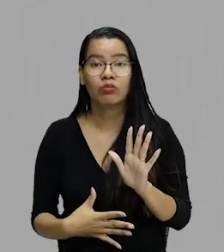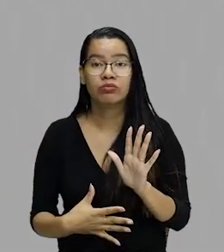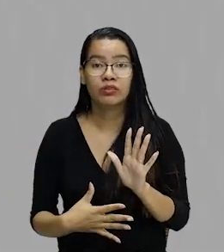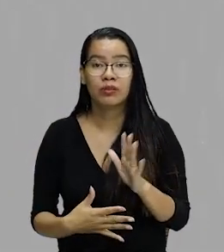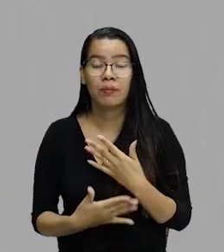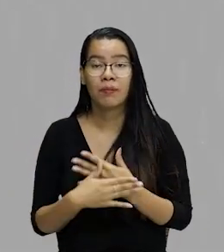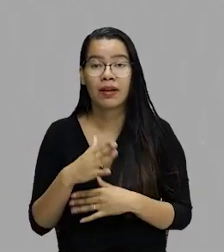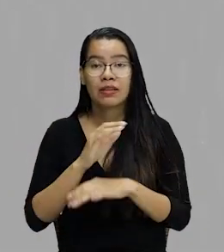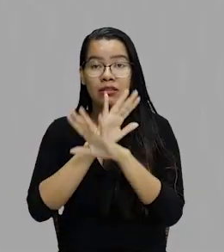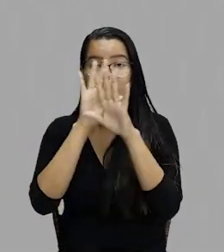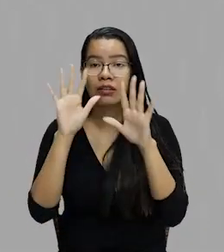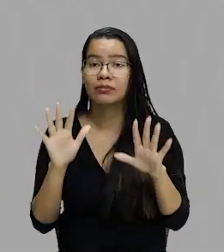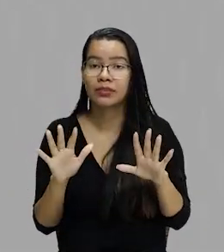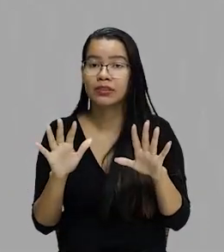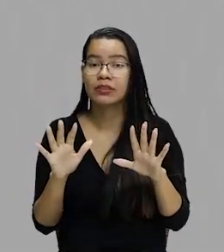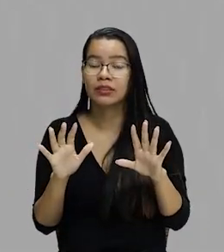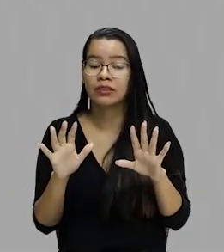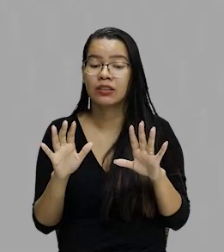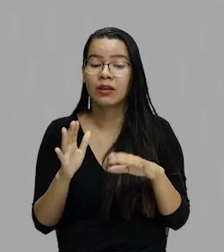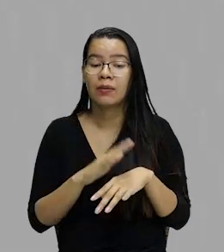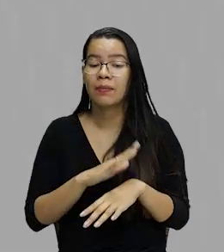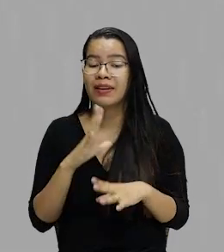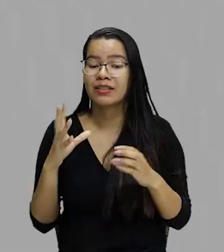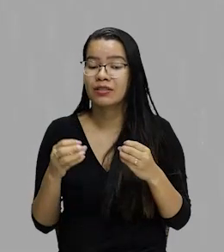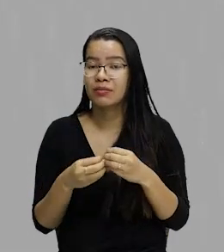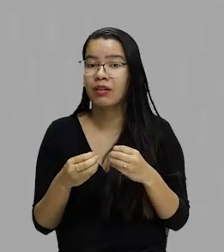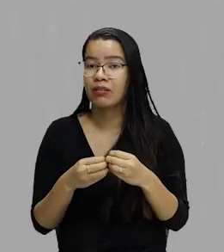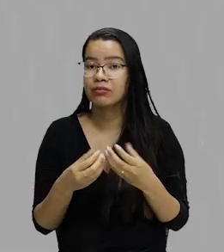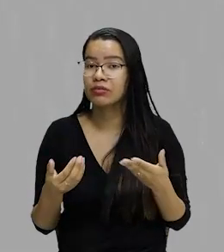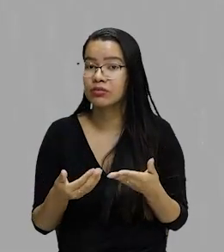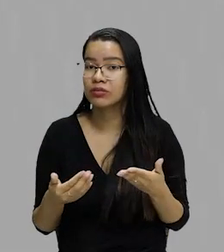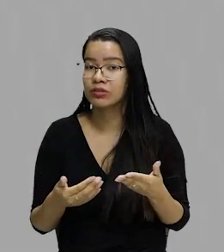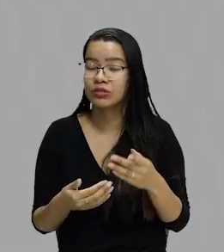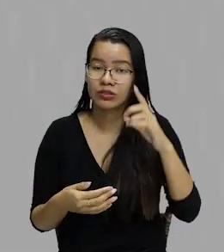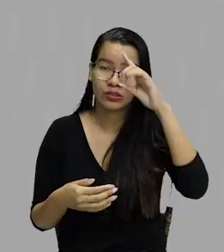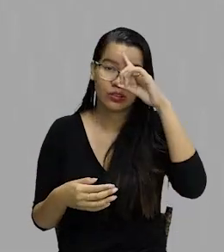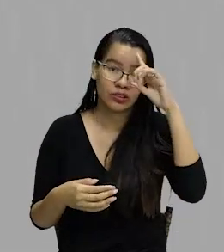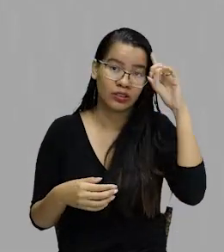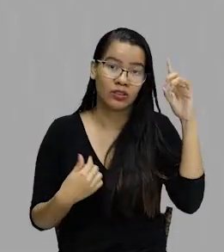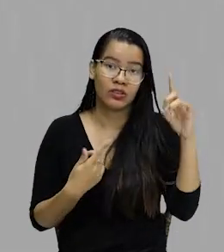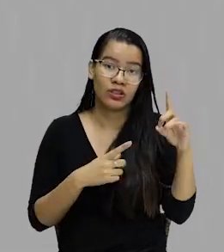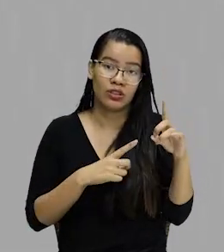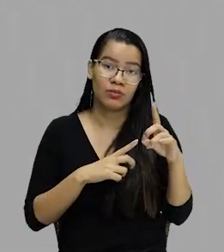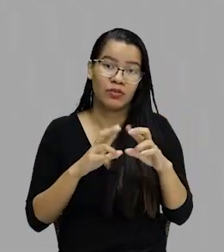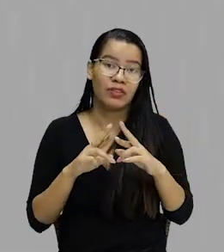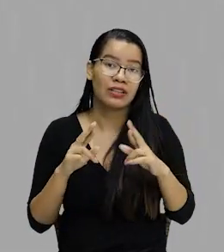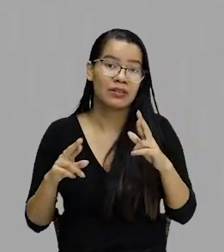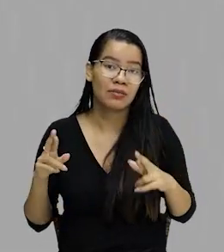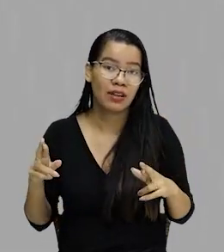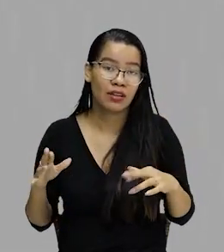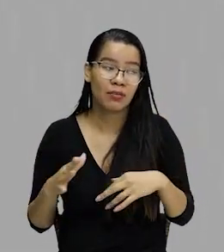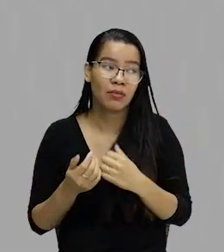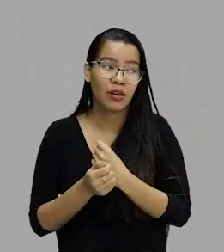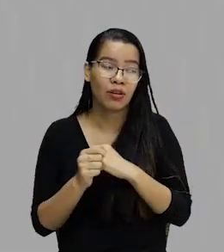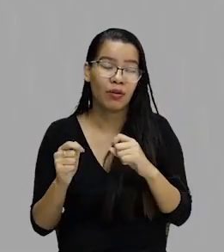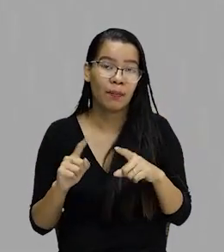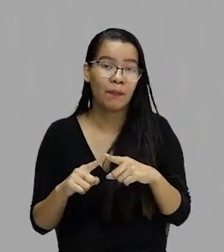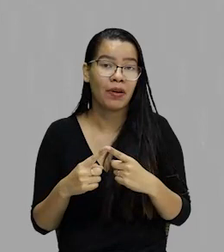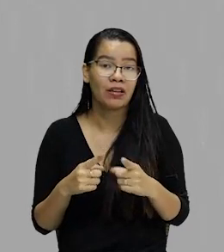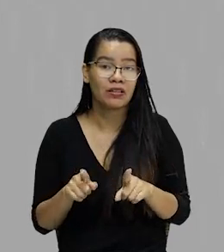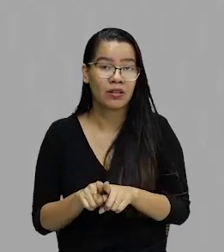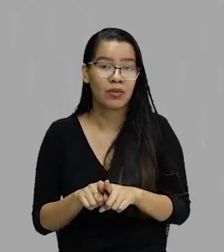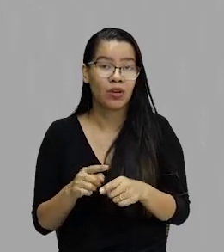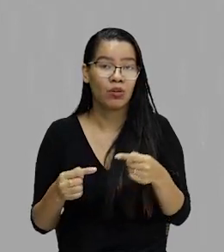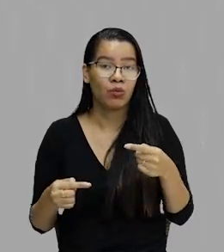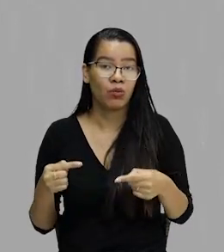aberta, certo? Uma condição que está mais perto dos nossos tempos, em que nós temos uma flexibilidade um pouco maior, mas ainda um determinado